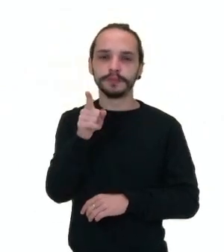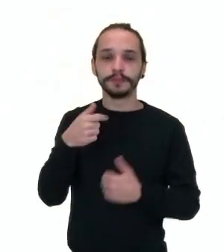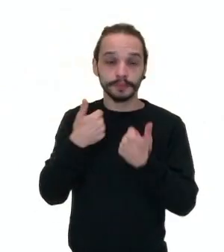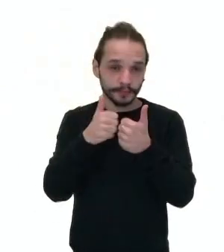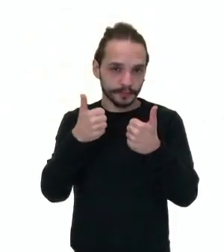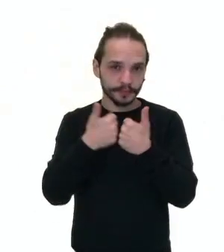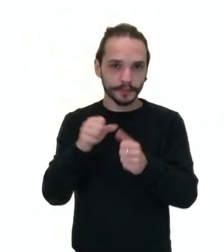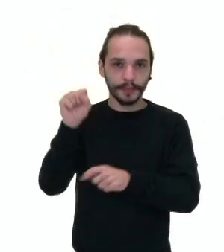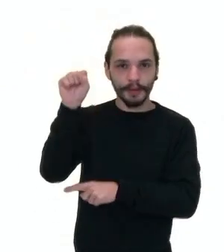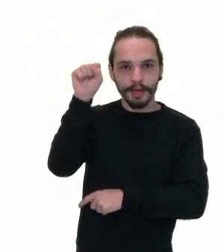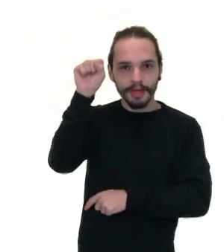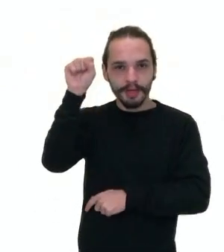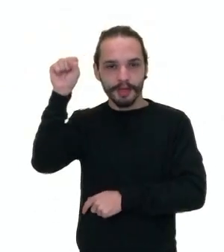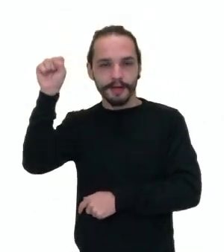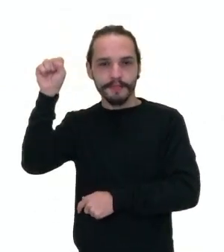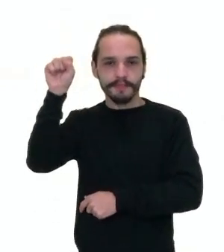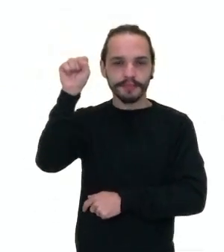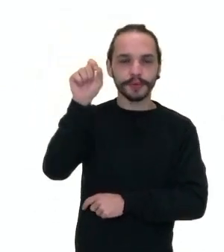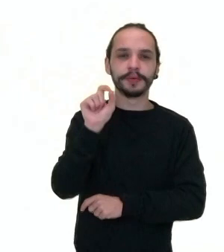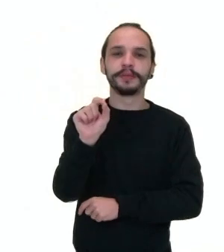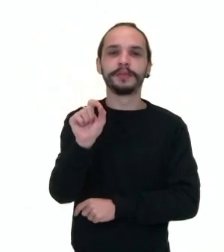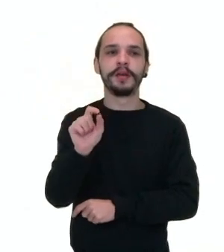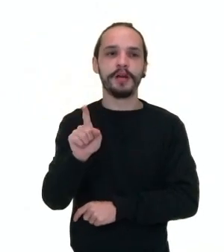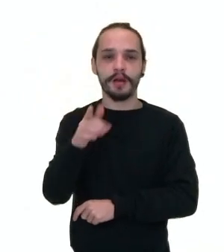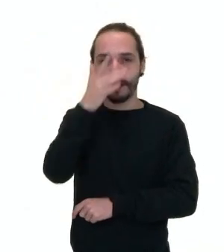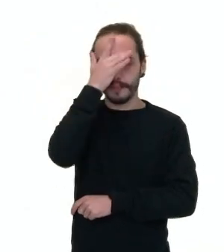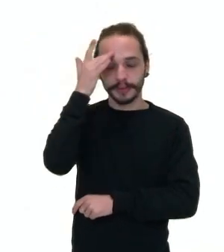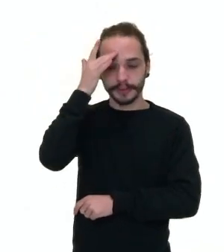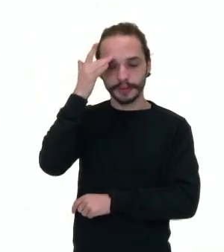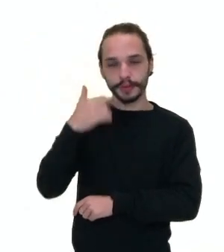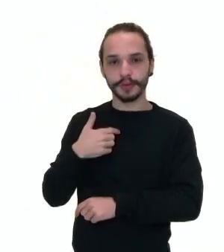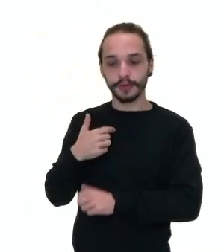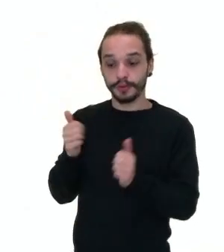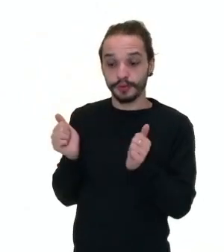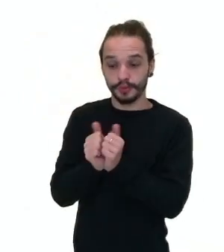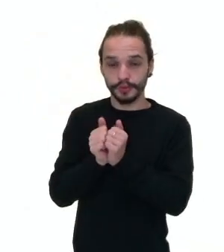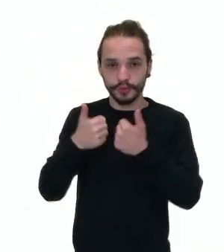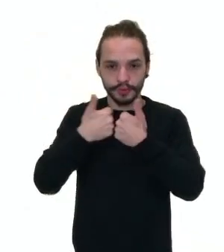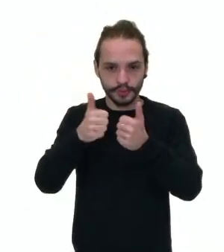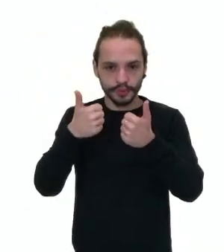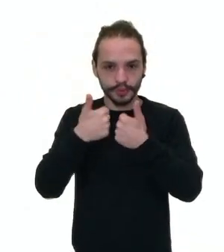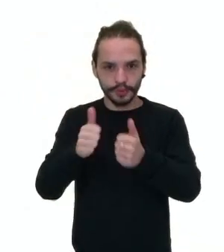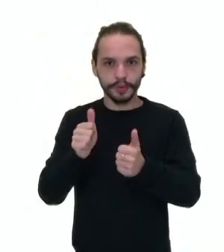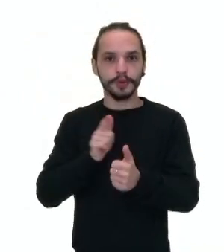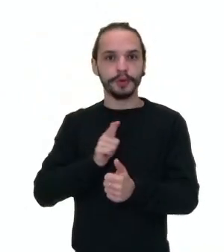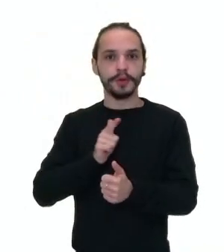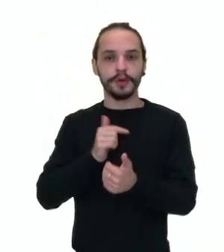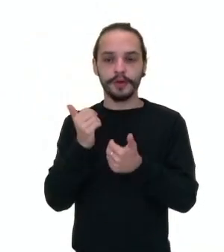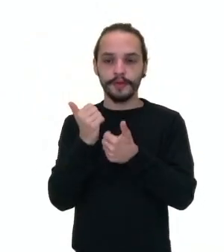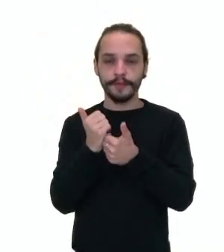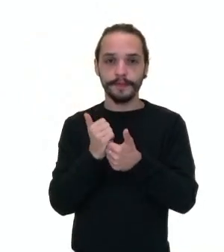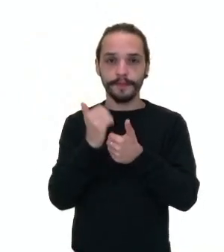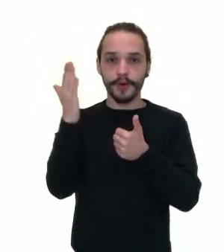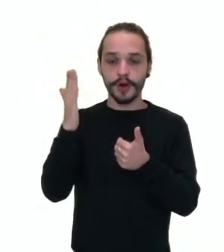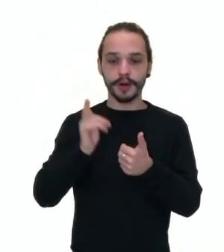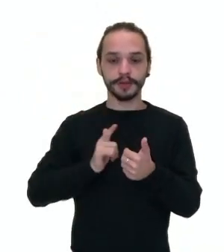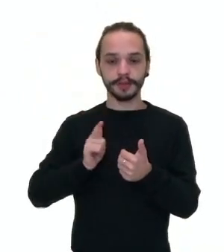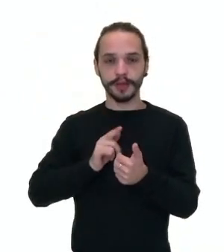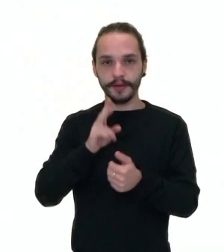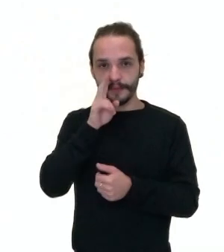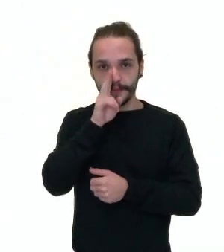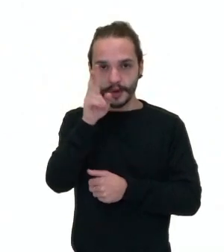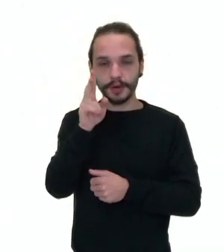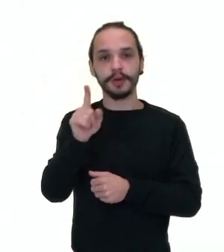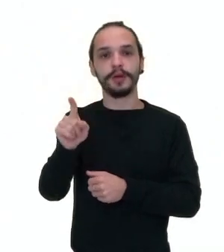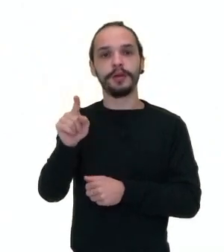aulas anteriores, como o passageiro não faz parte do veículo, quando uma força externa é aplicada sobre o ônibus, o